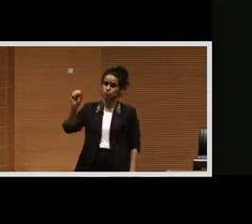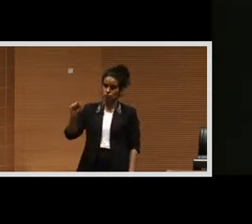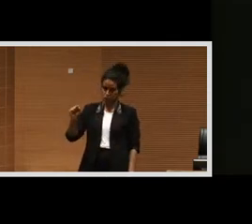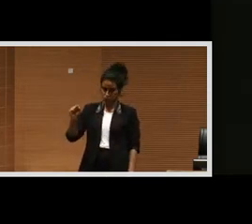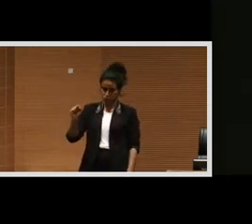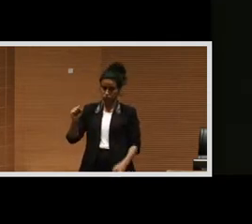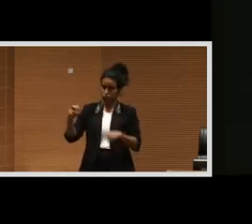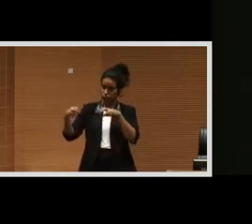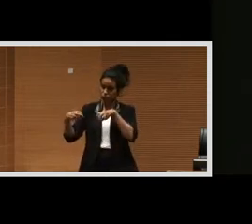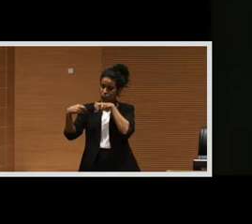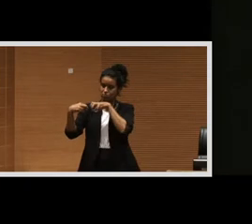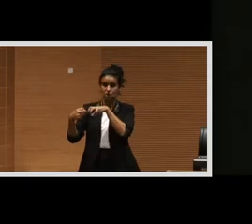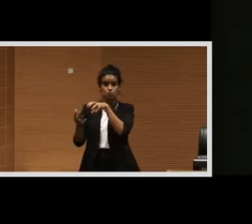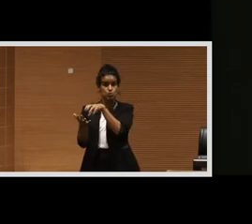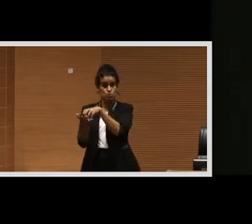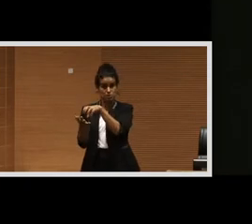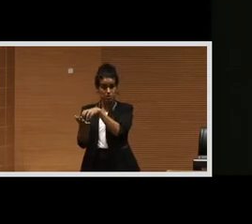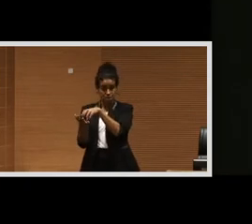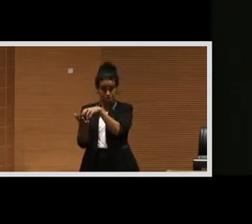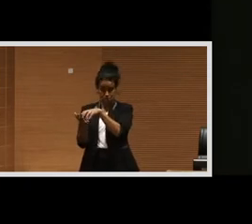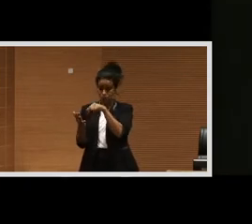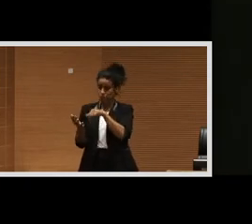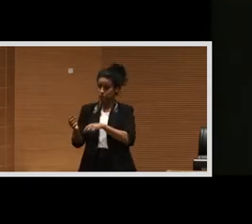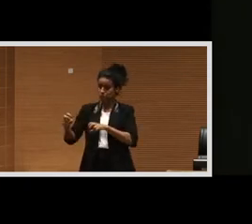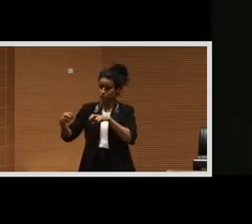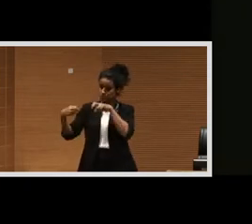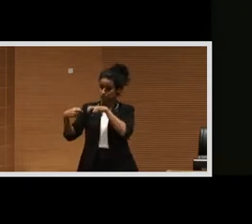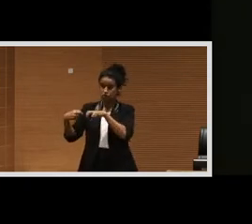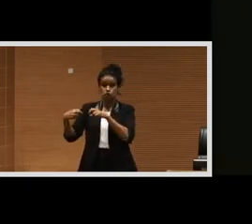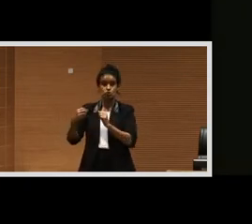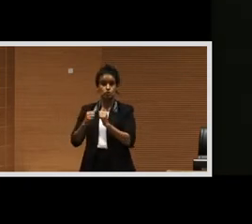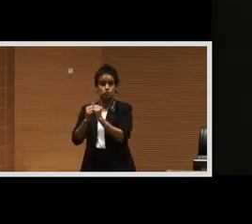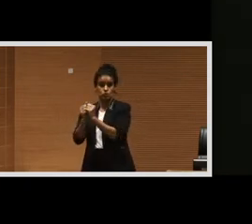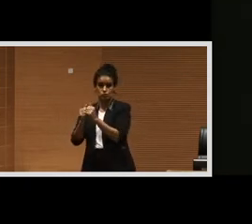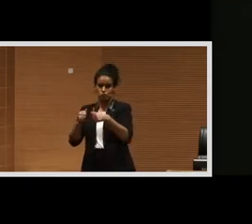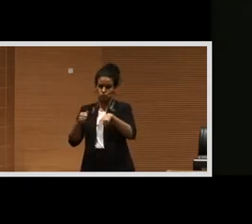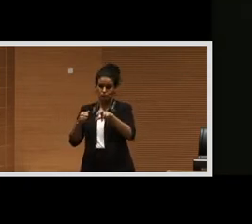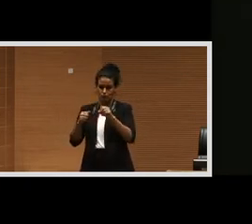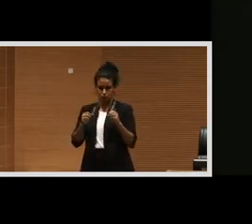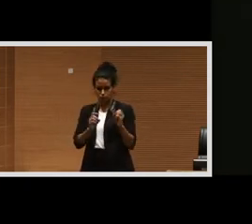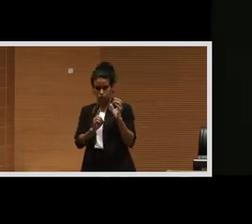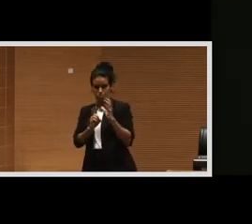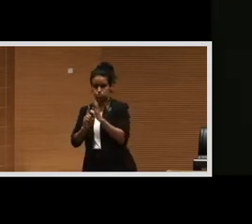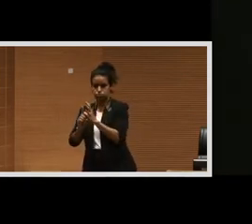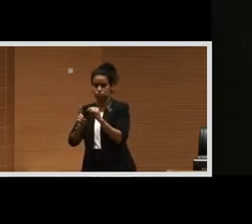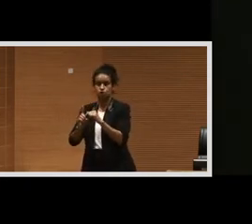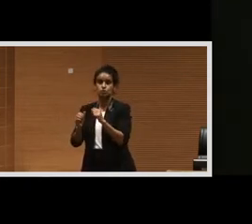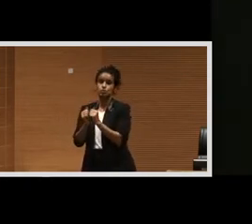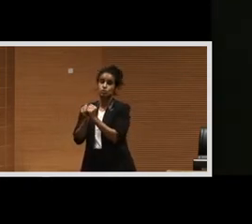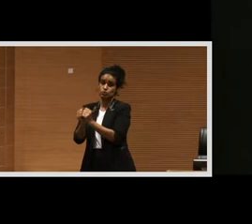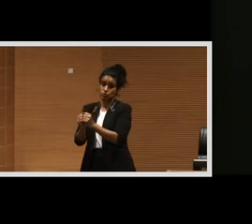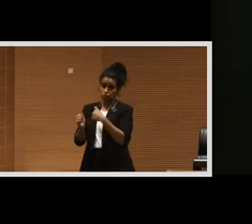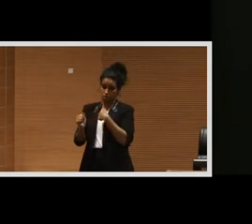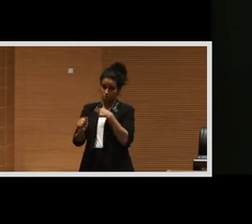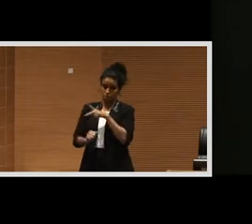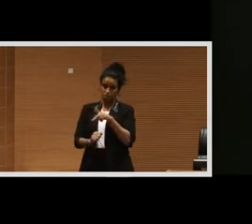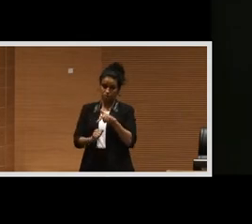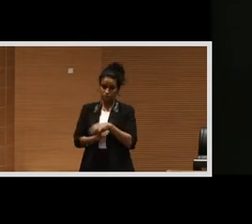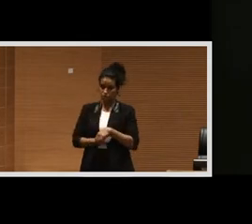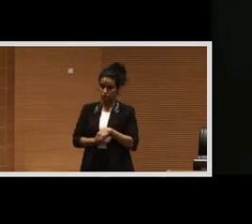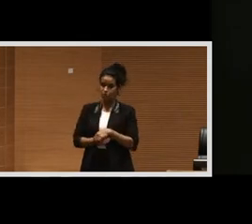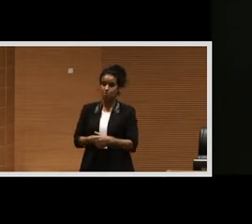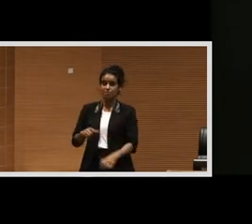E no centro de saúde, onde eu estava com os alunos, a gente atendeu a Gabriela, uma garota de 12 anos,